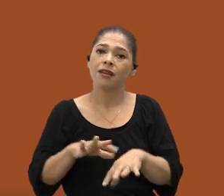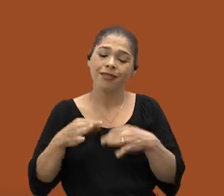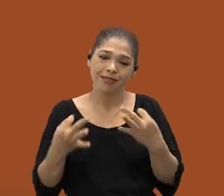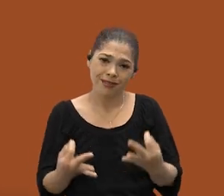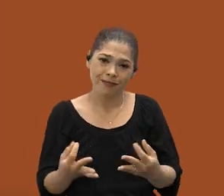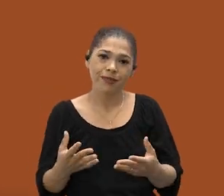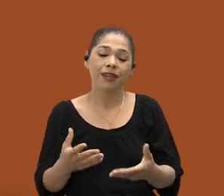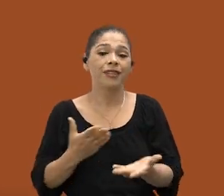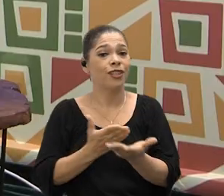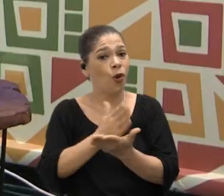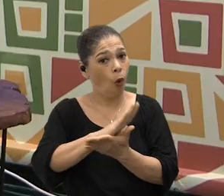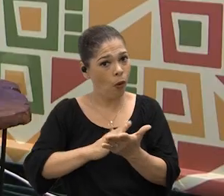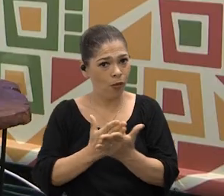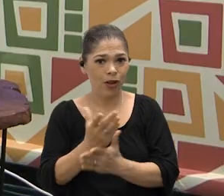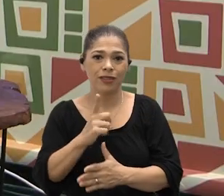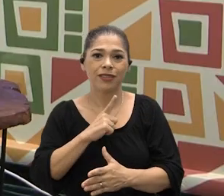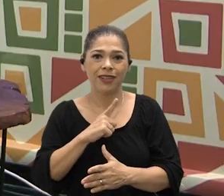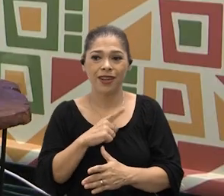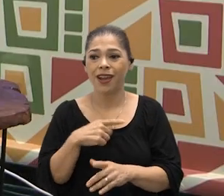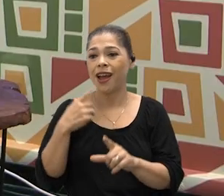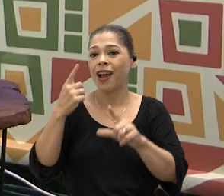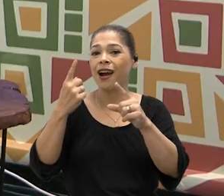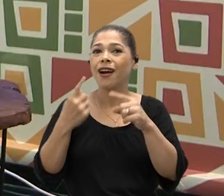isso muitas vezes a gente é tudo